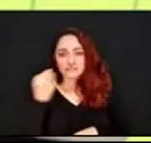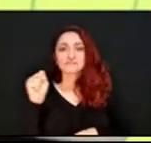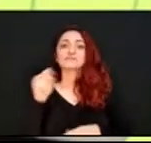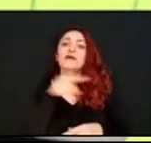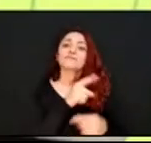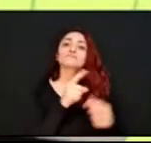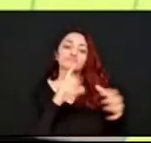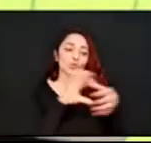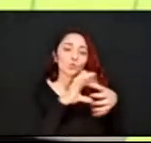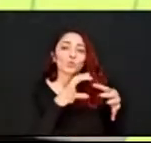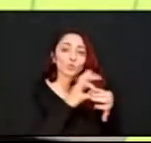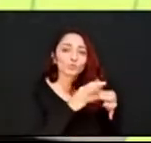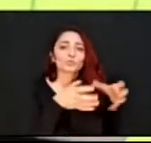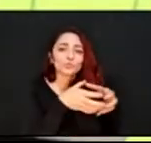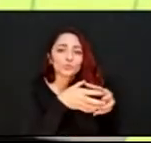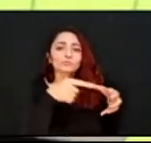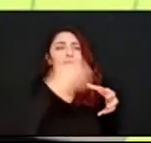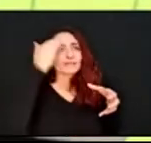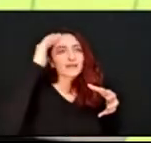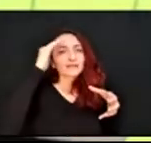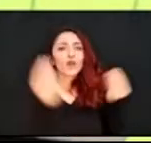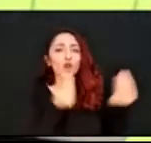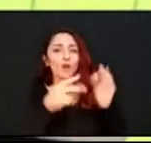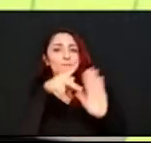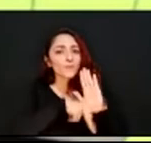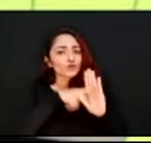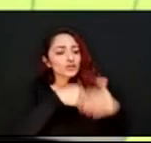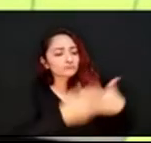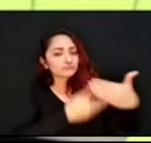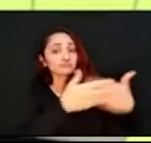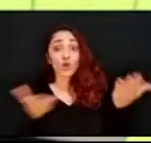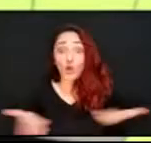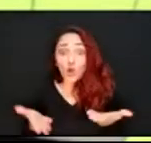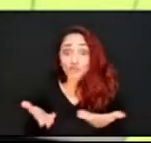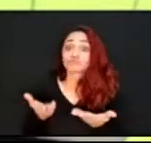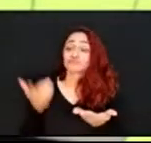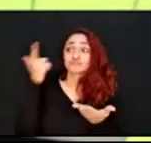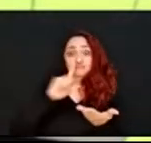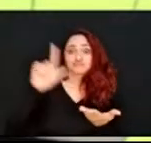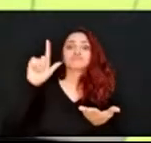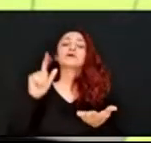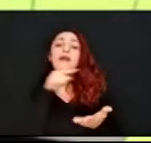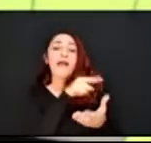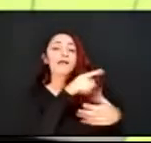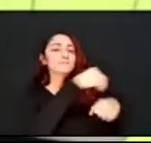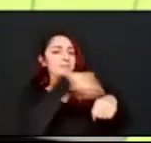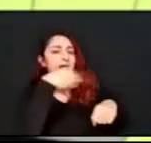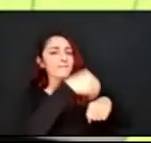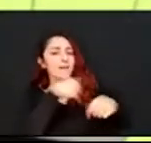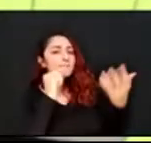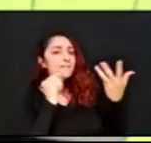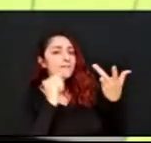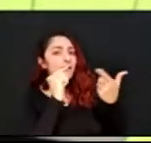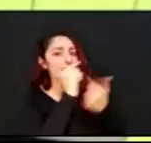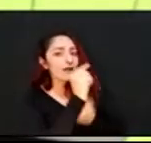esse projeto que é hoje e aí ela trouxe para a gente algumas questões importantes nada porque que esses pequenos